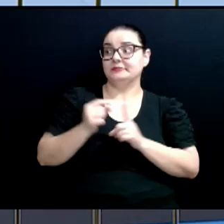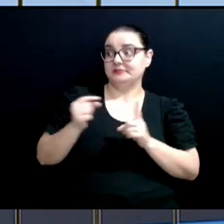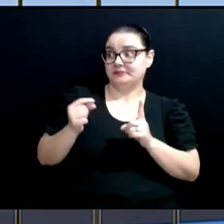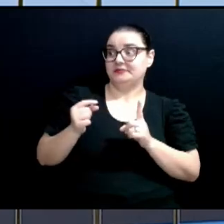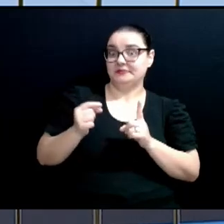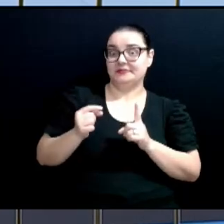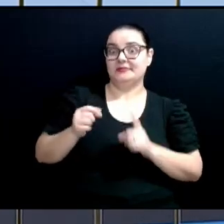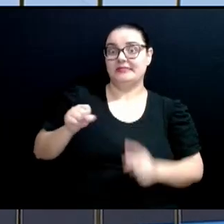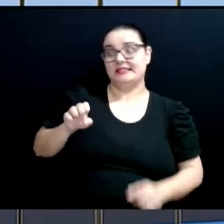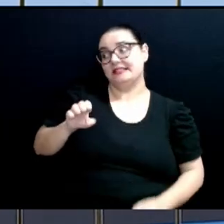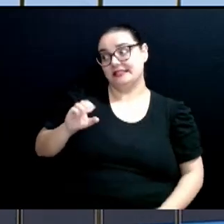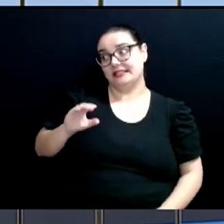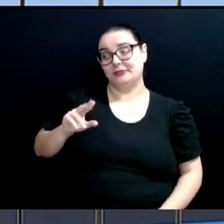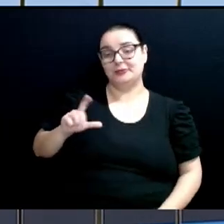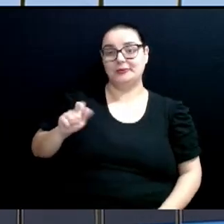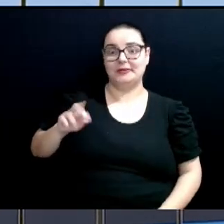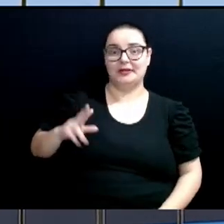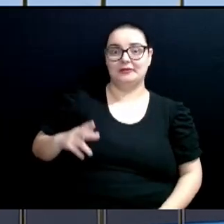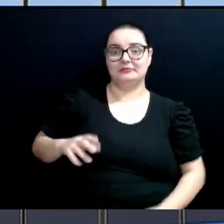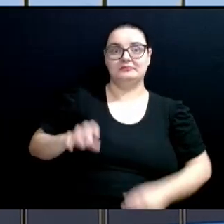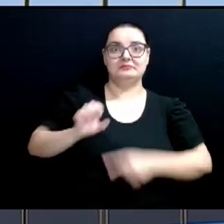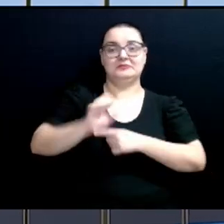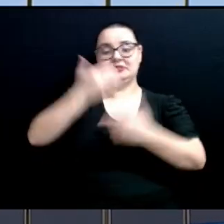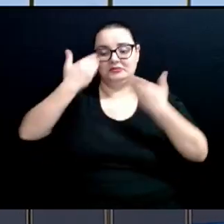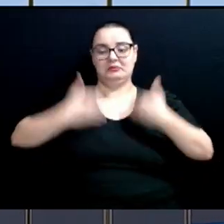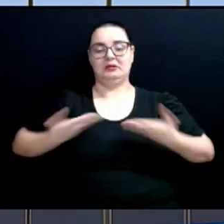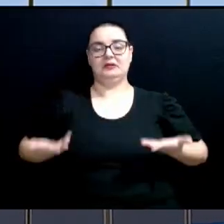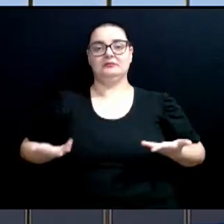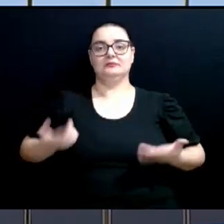o Estado sou eu, isso era uma ideia